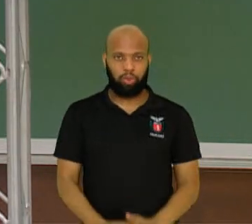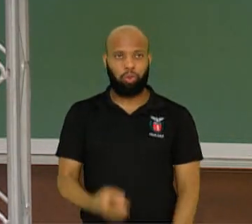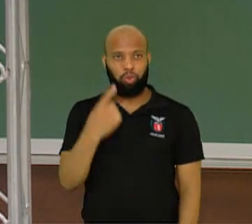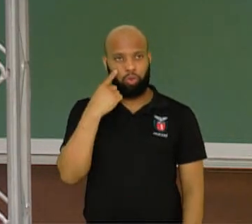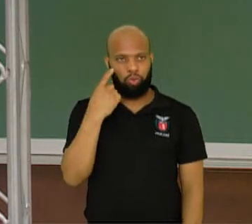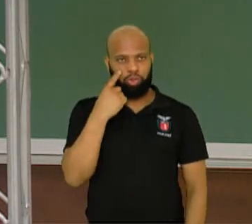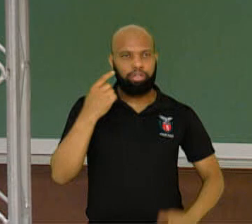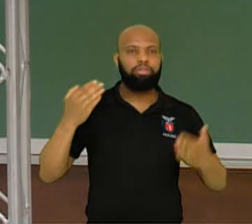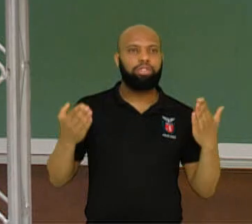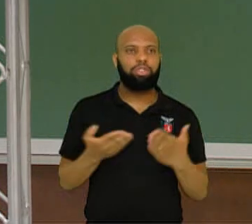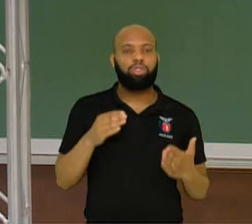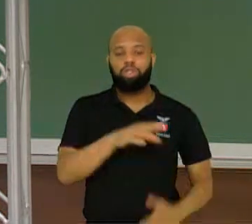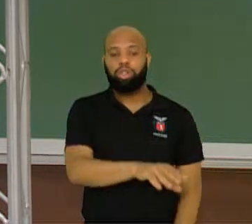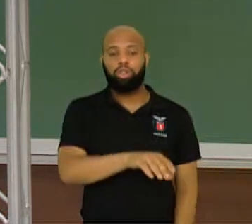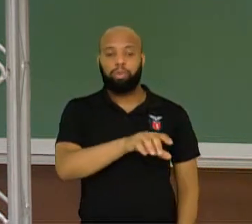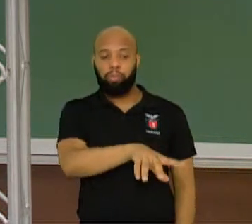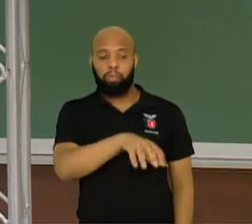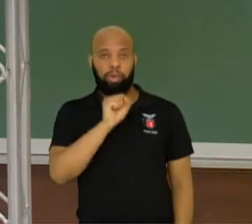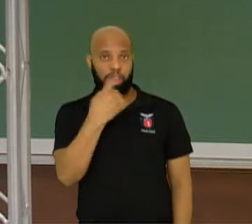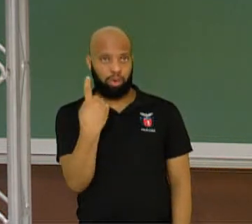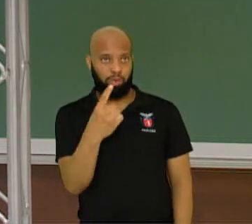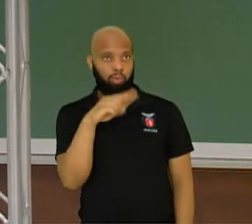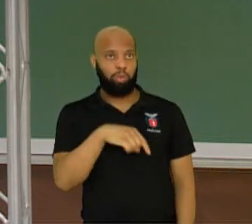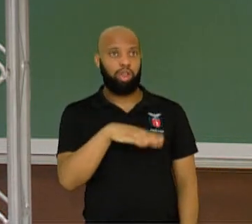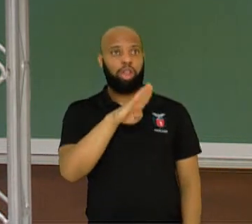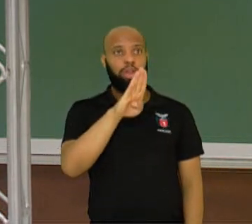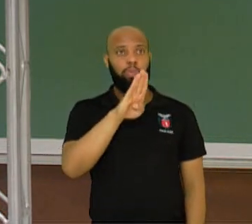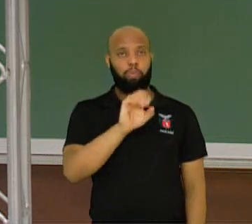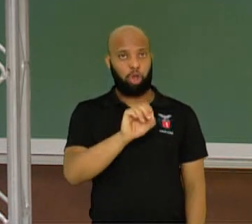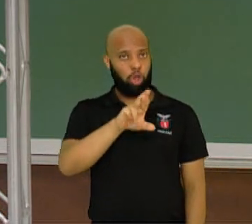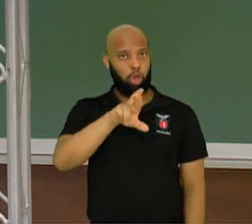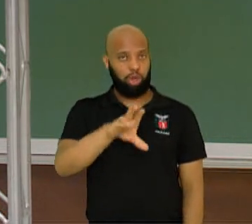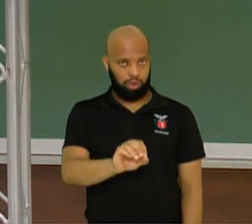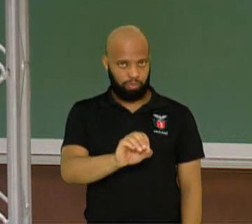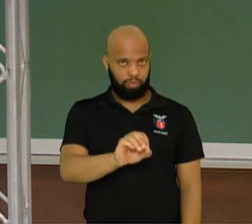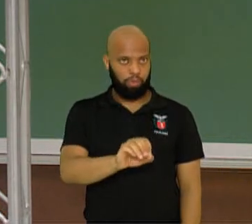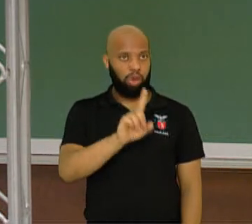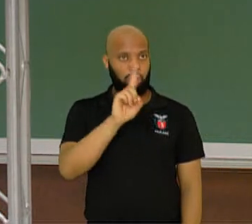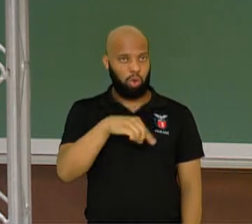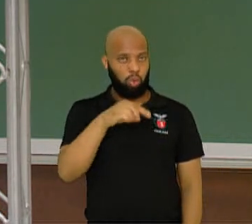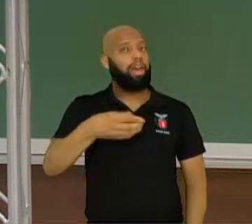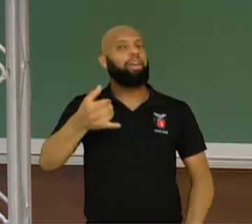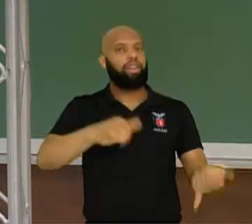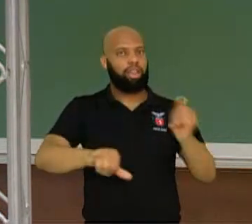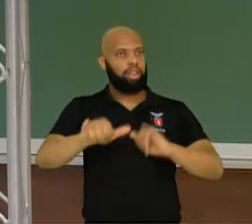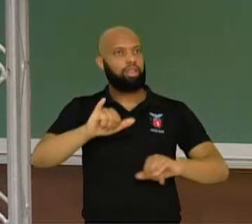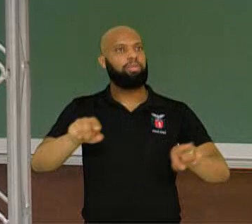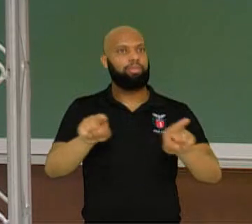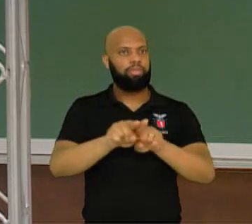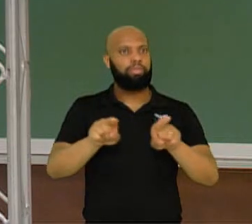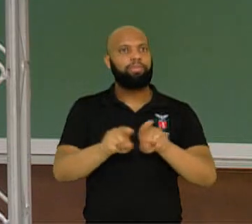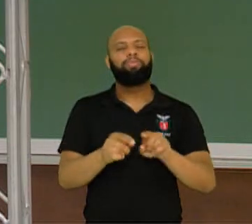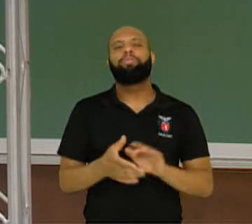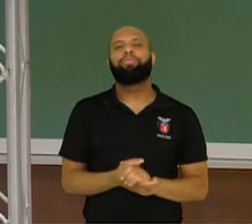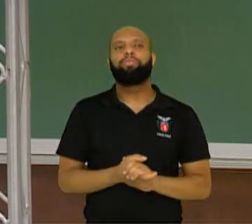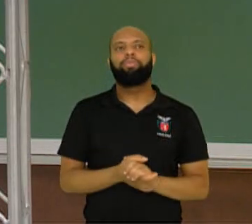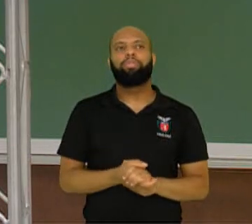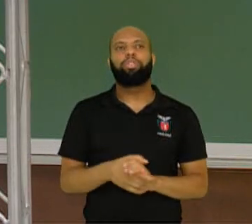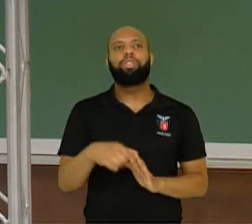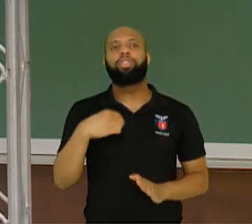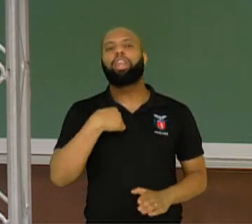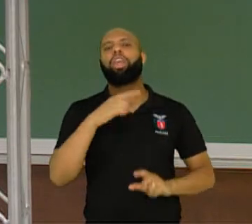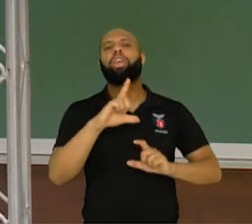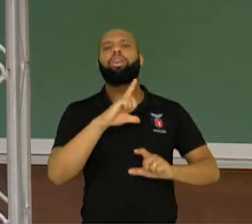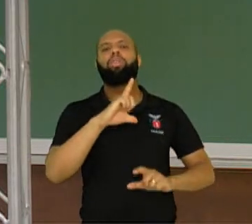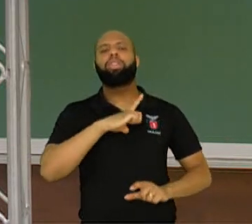fiz um recorte. Peguei um. Peguei o boro. É um elemento químico. Então eu vou encontrar o